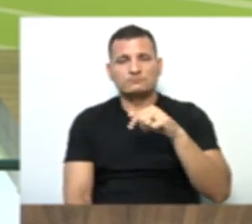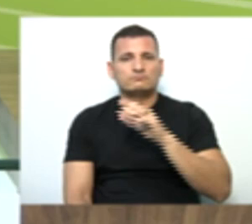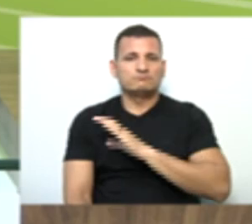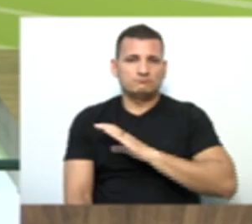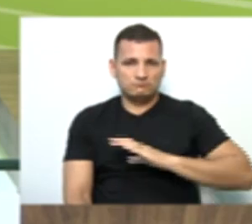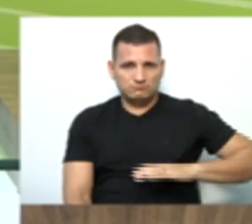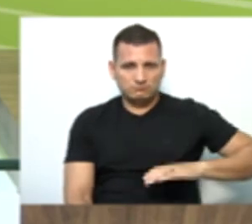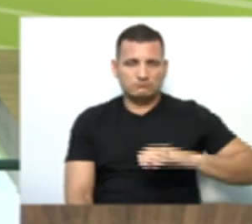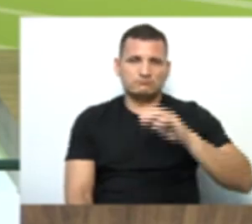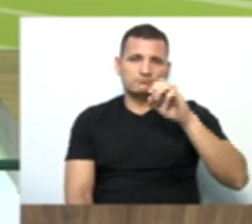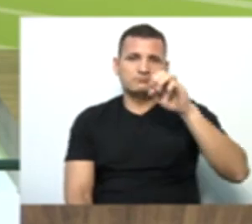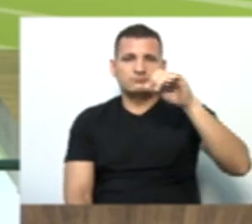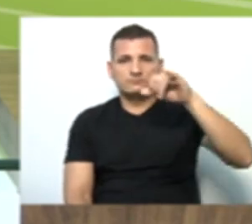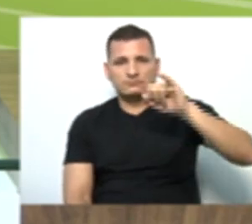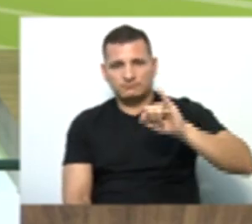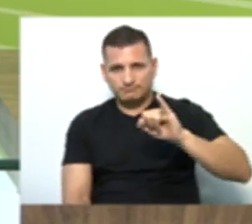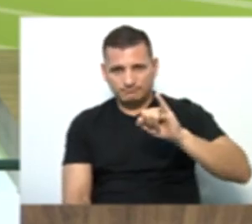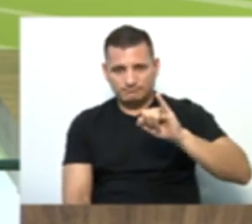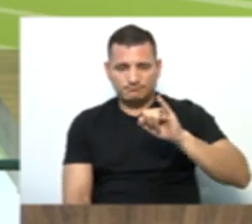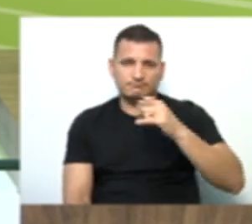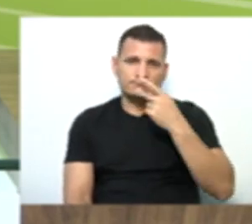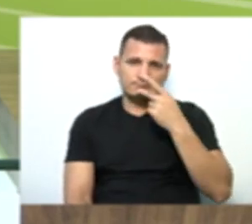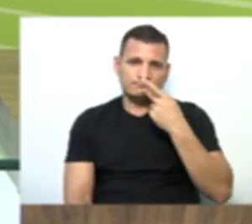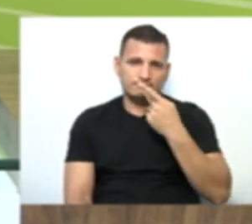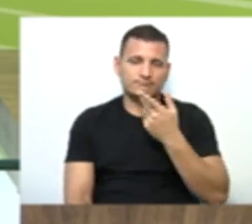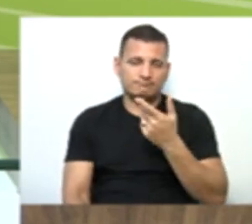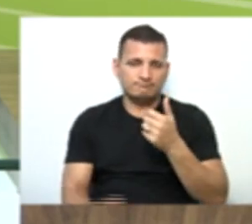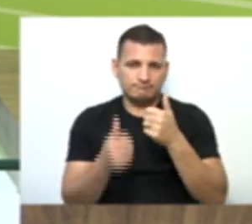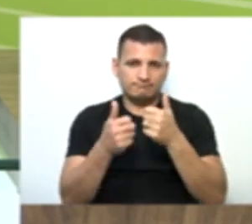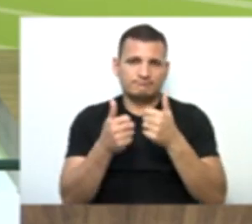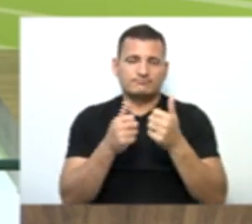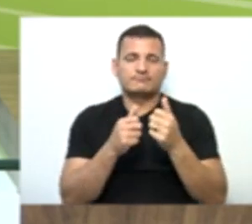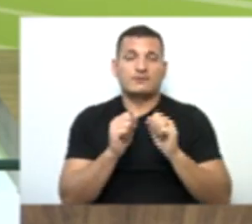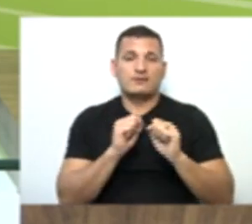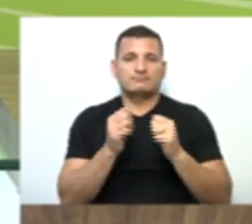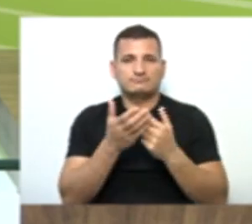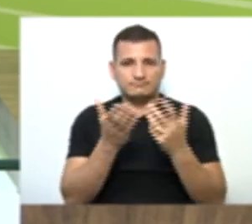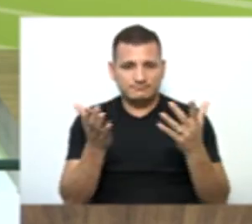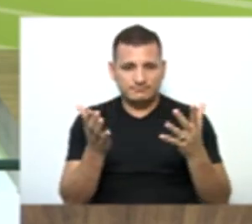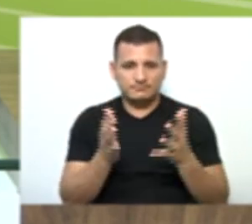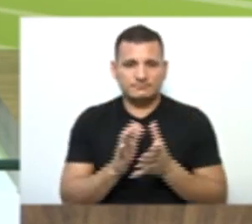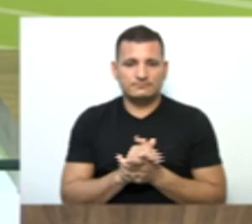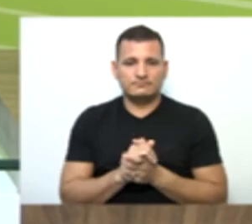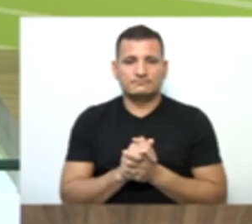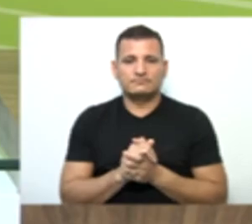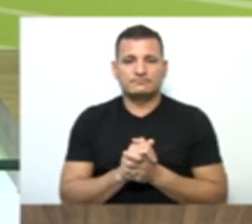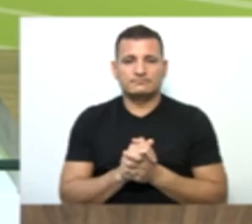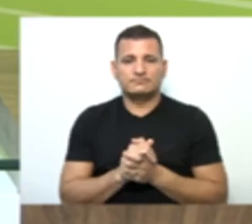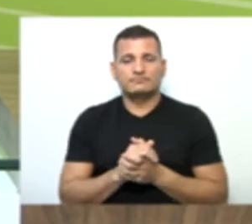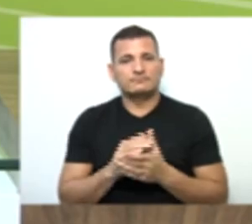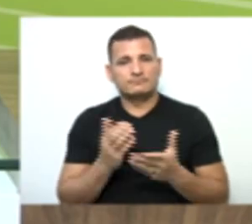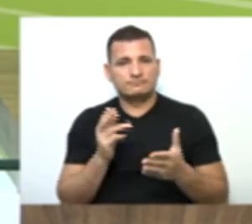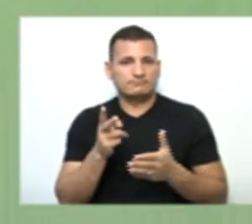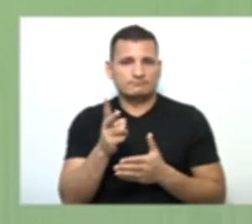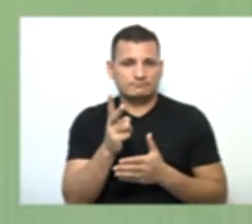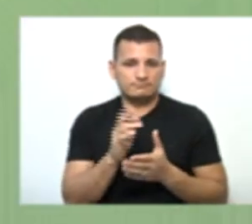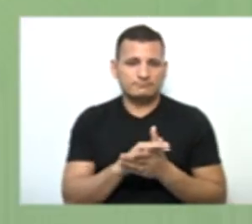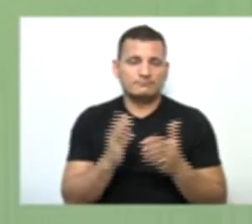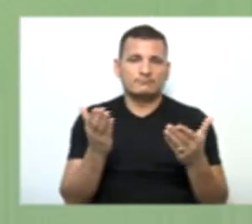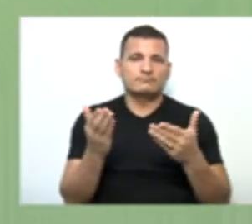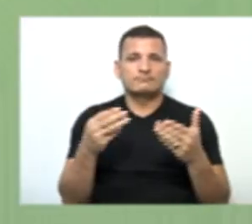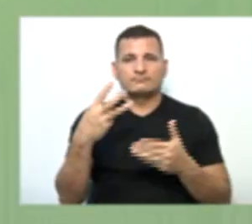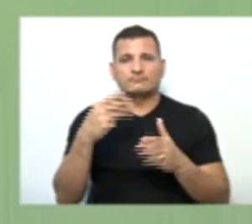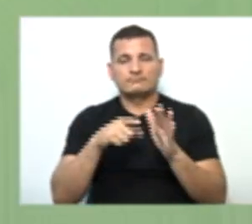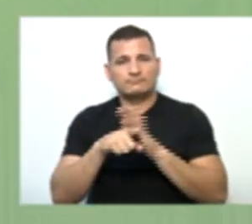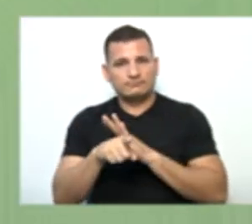coordenadora de vocês, ela mandou um coraçãozinho para vocês, falou que adora vocês. Mas vamos continuar, questão 3. Nossa, okay.